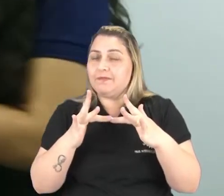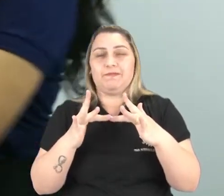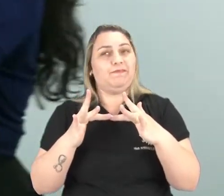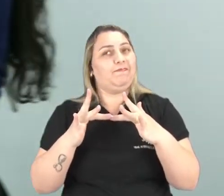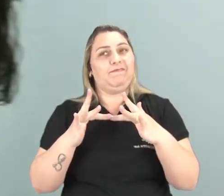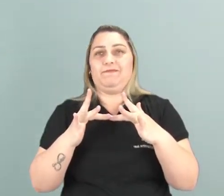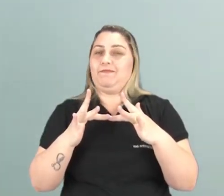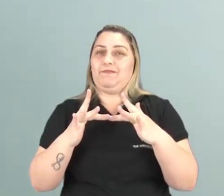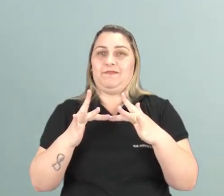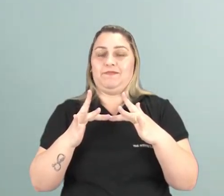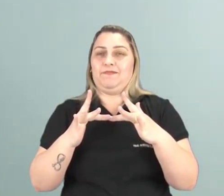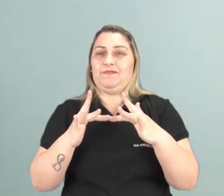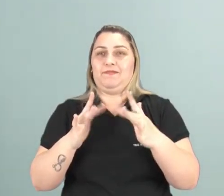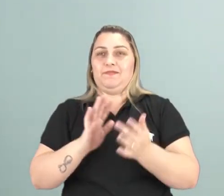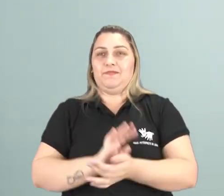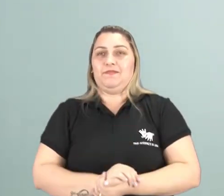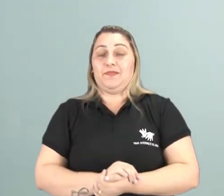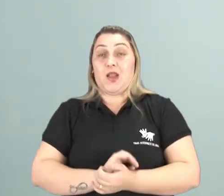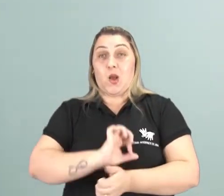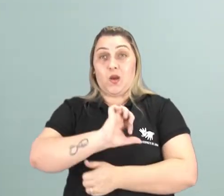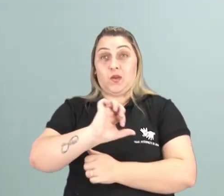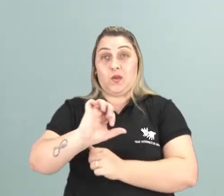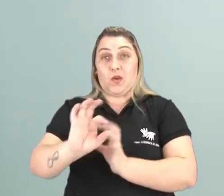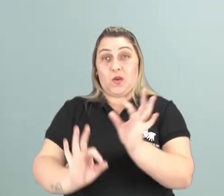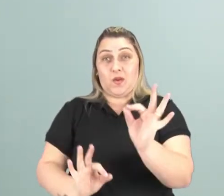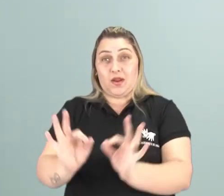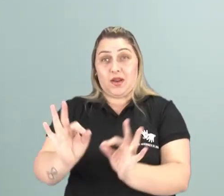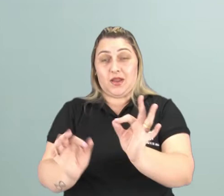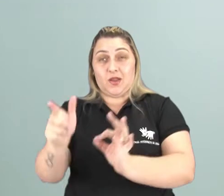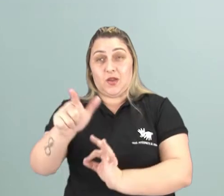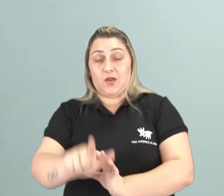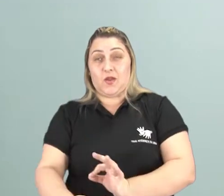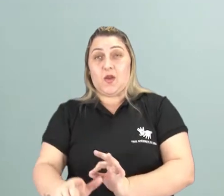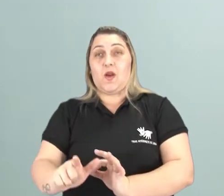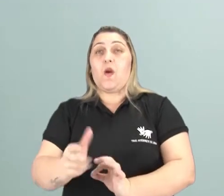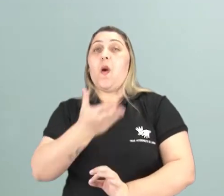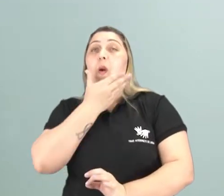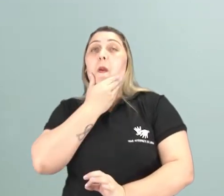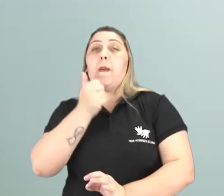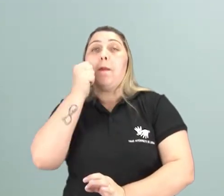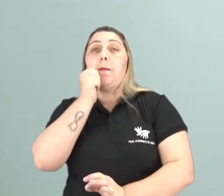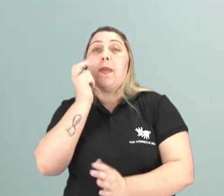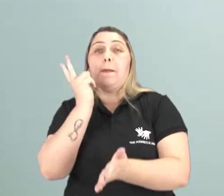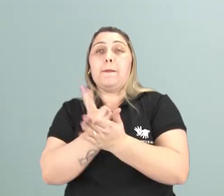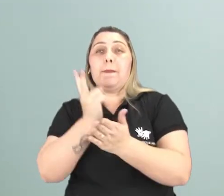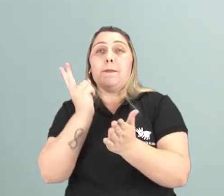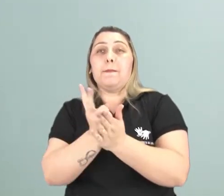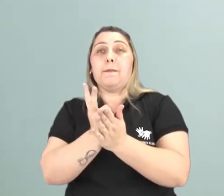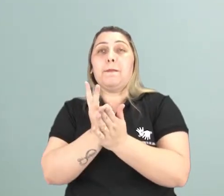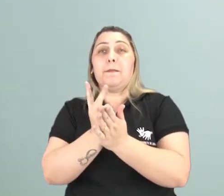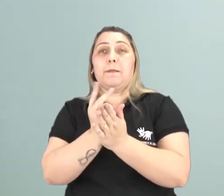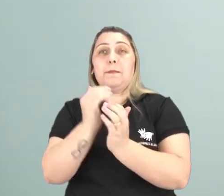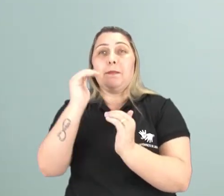vamos lá e vamos organizar os pares do mesmo tamanho